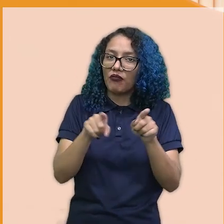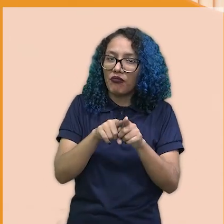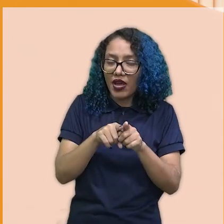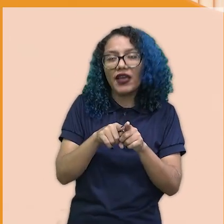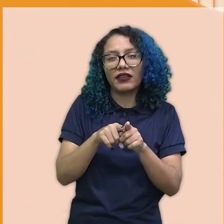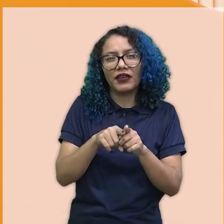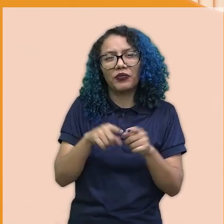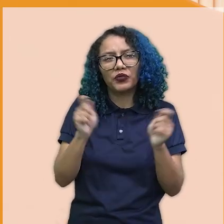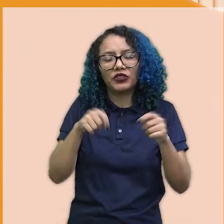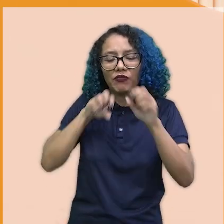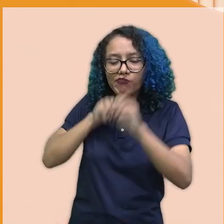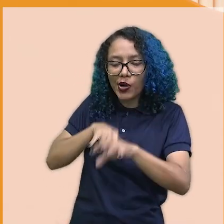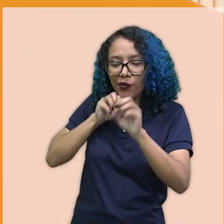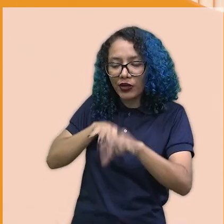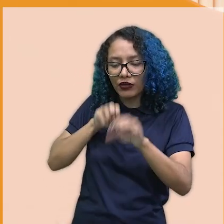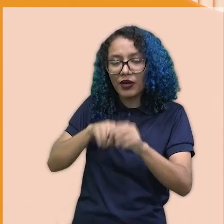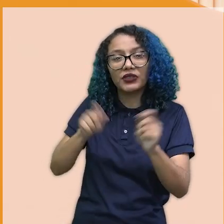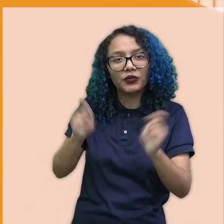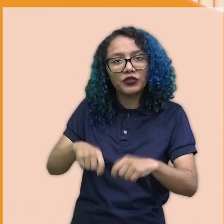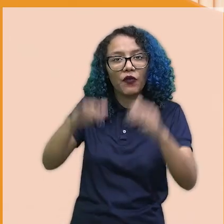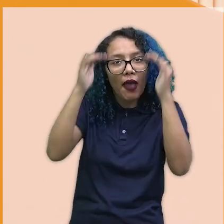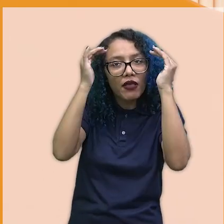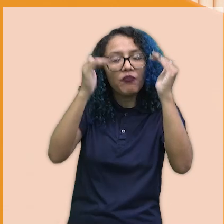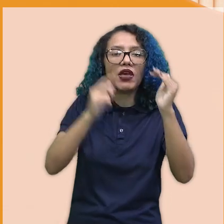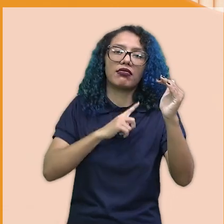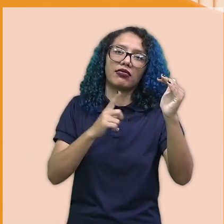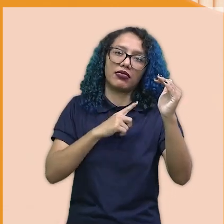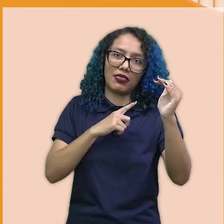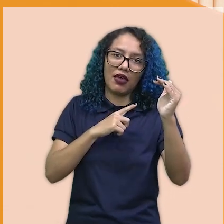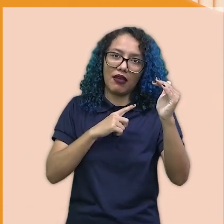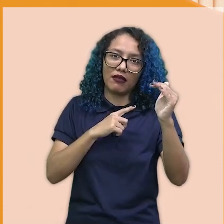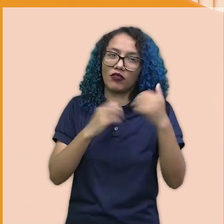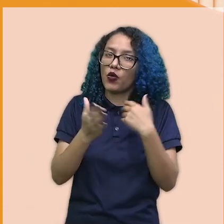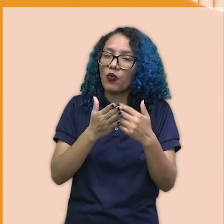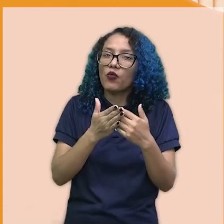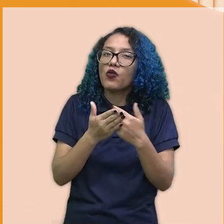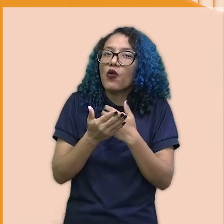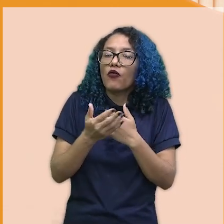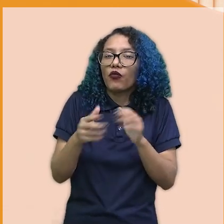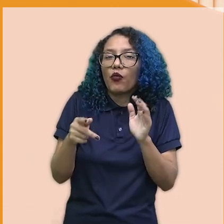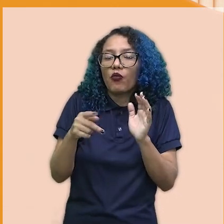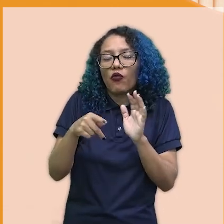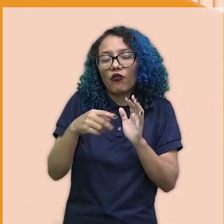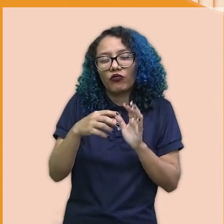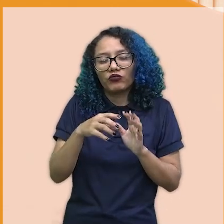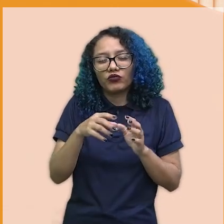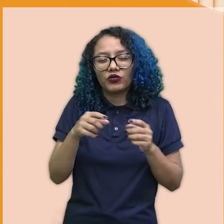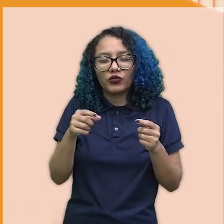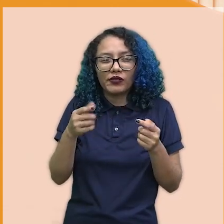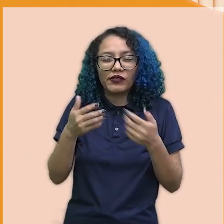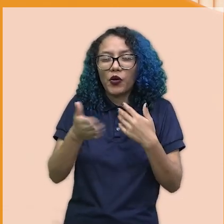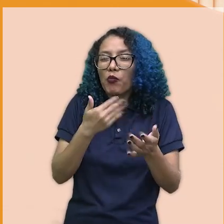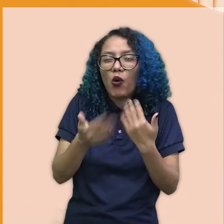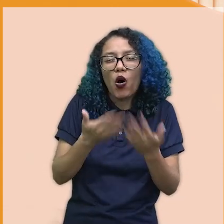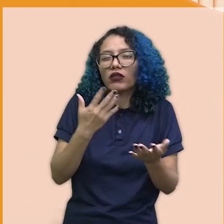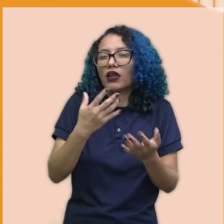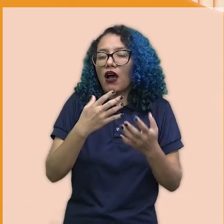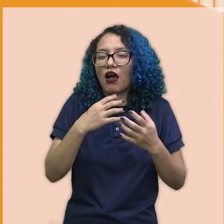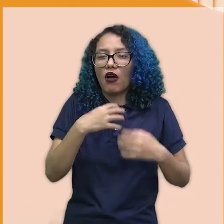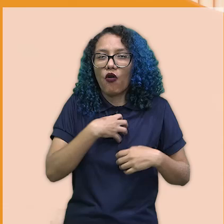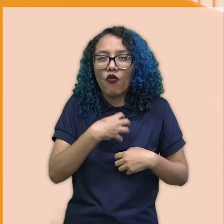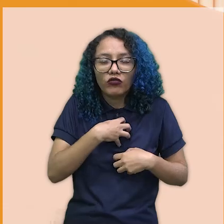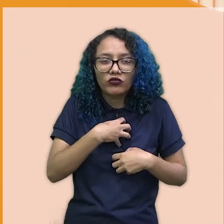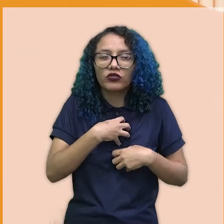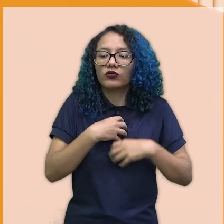para que possa respeitar cada um da maneira que é. Então, esse aqui é o ponto do letramento